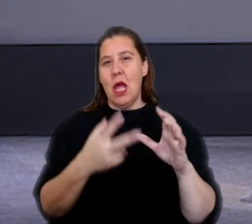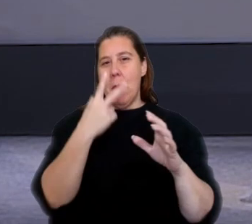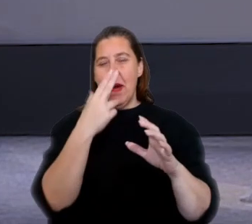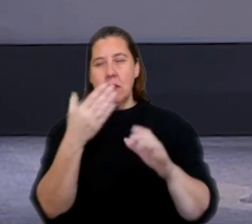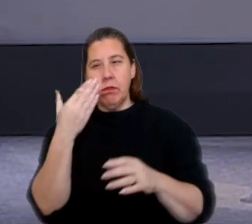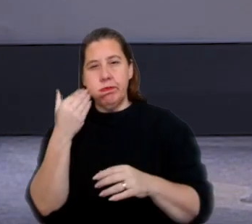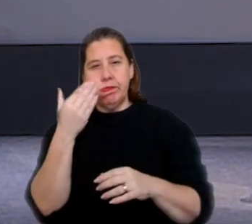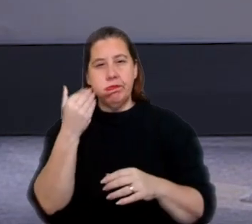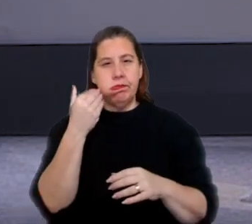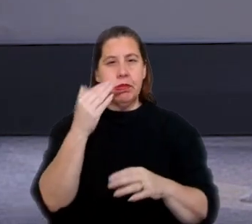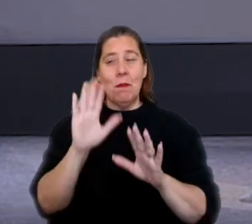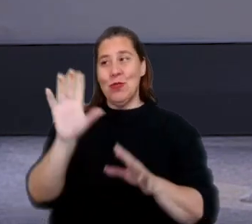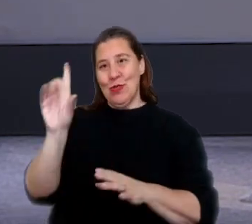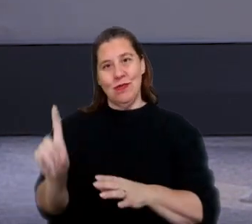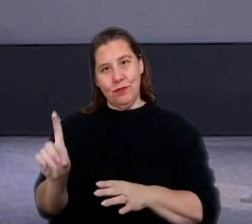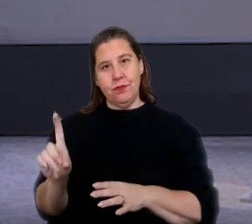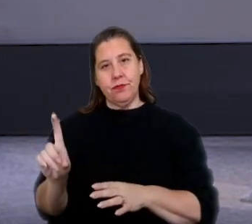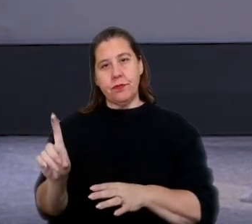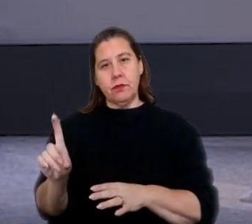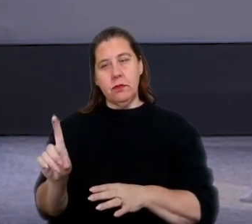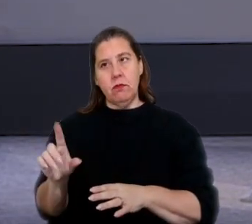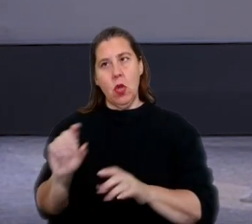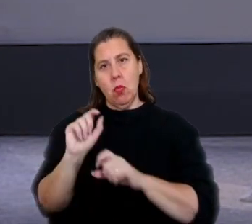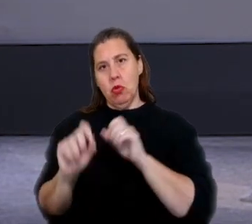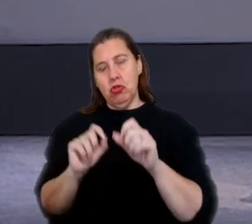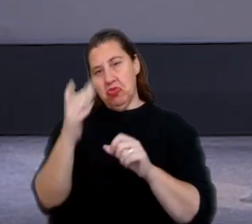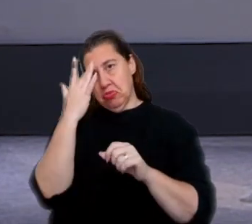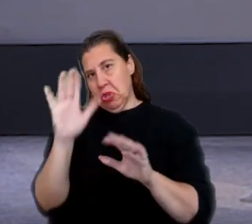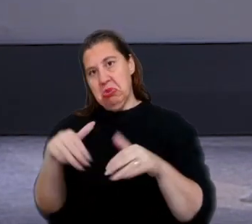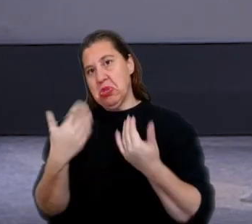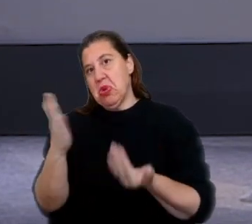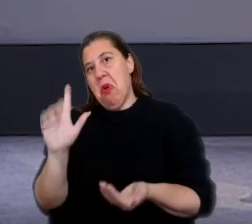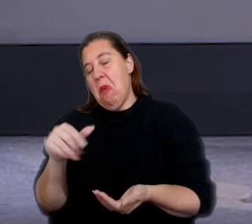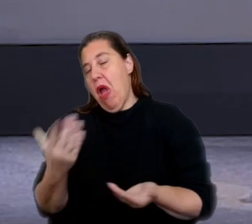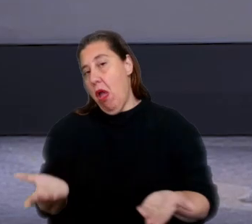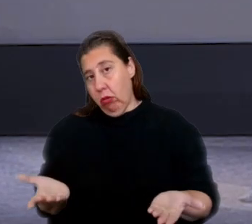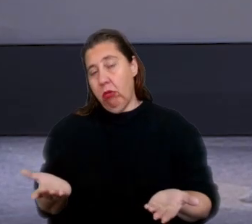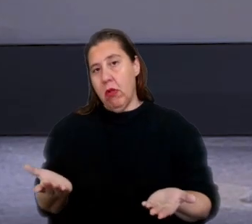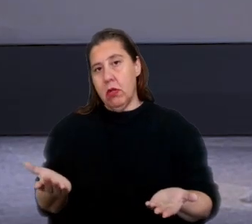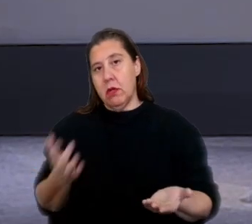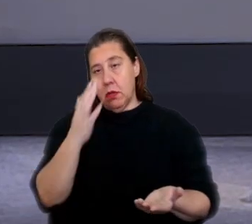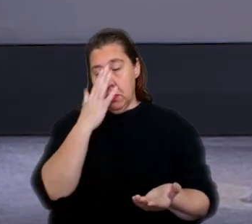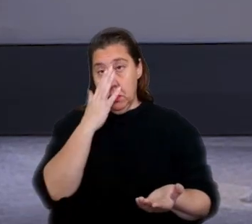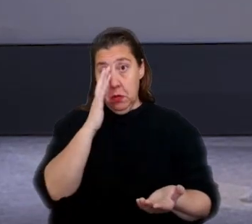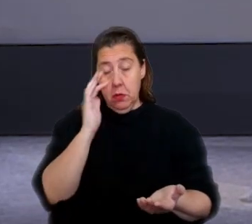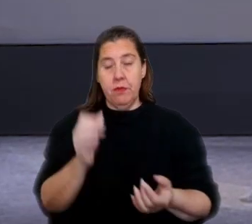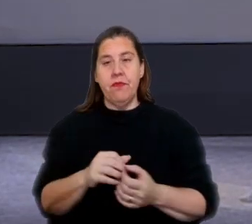filme parece que vão ser explorados, mas aí o diretor, ele, por algum motivo aí, que é exatamente aí que mora a minha pergunta,